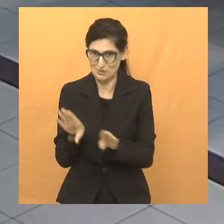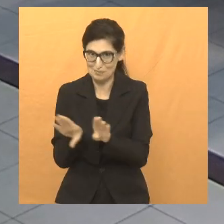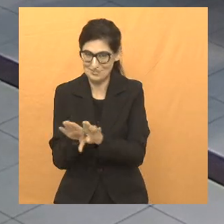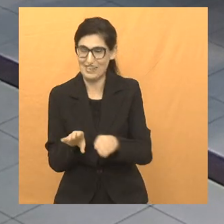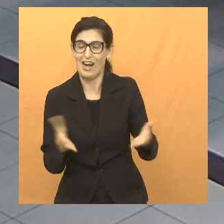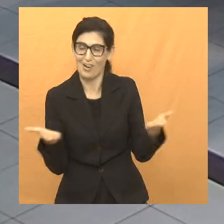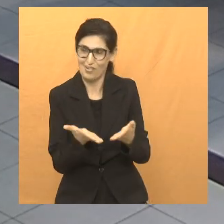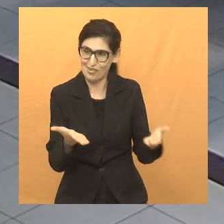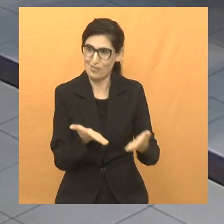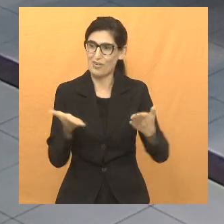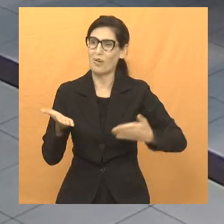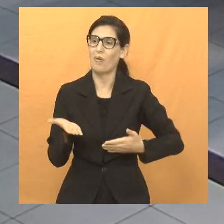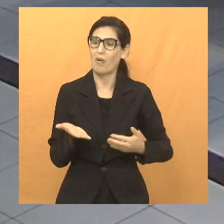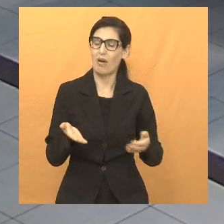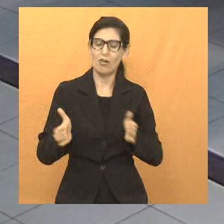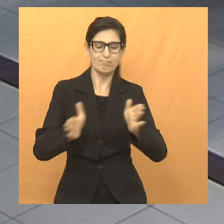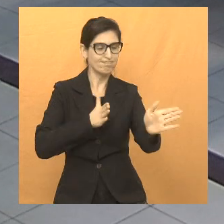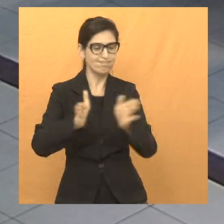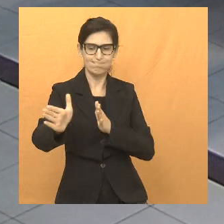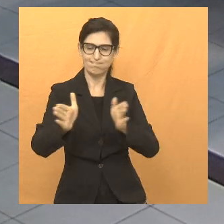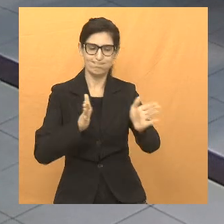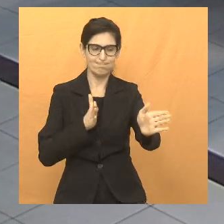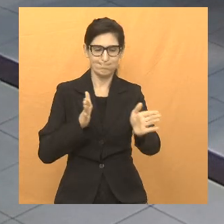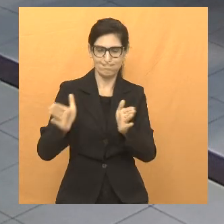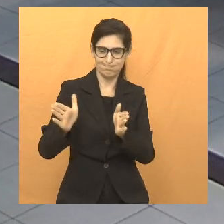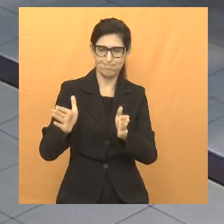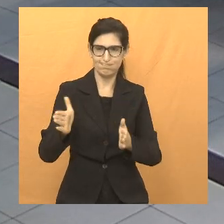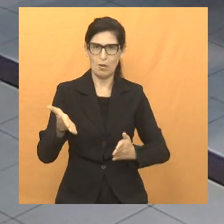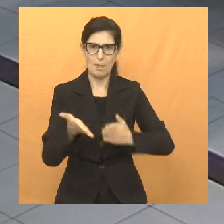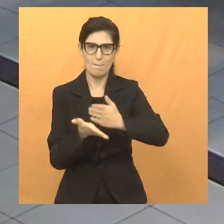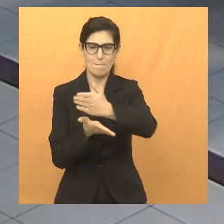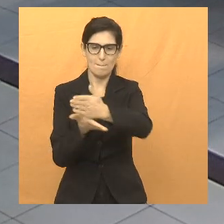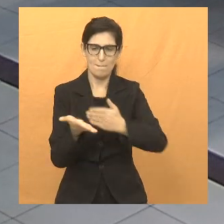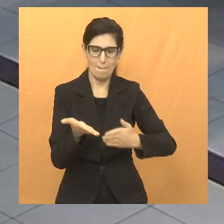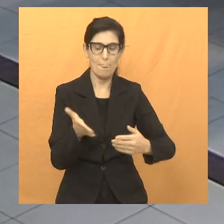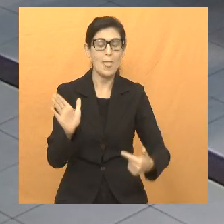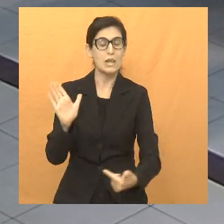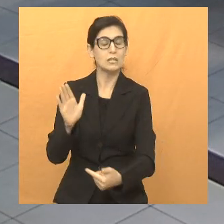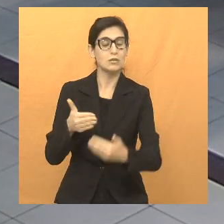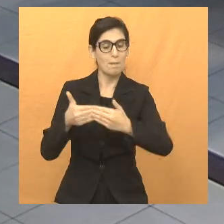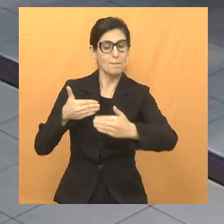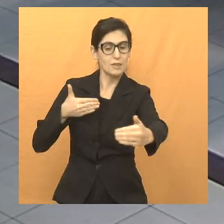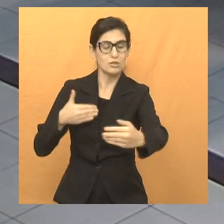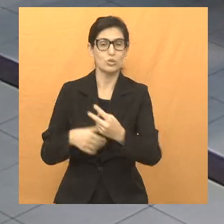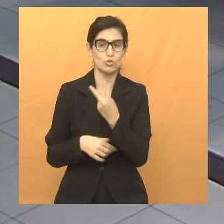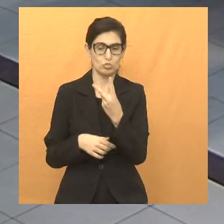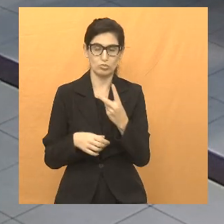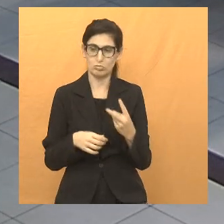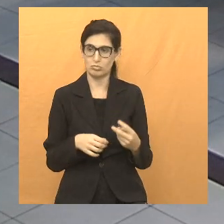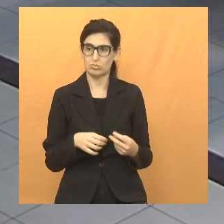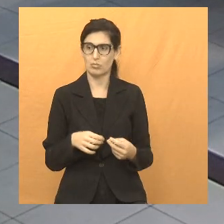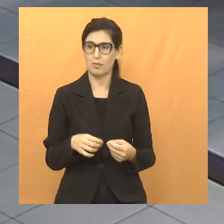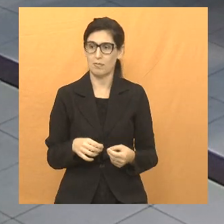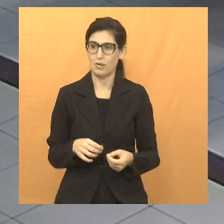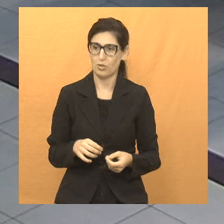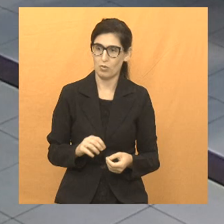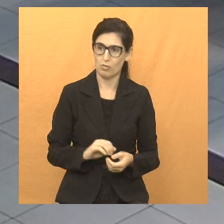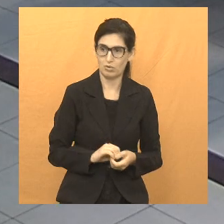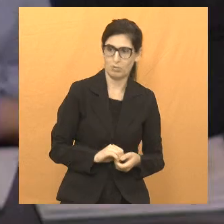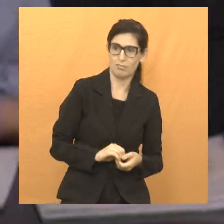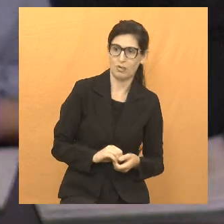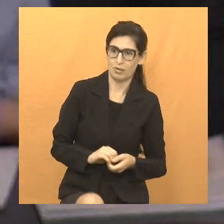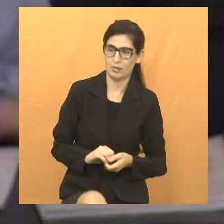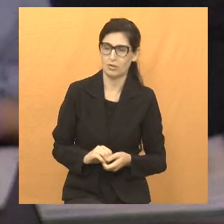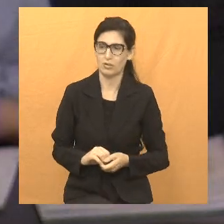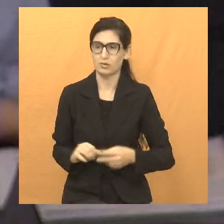da nossa gestão, apresentando já o segundo ano, primeiro quadrimestre do terceiro ano,